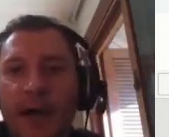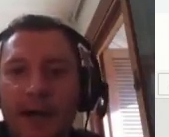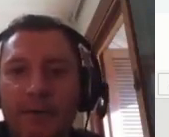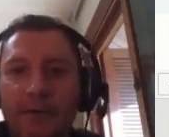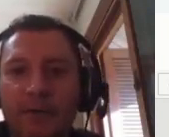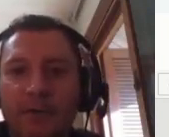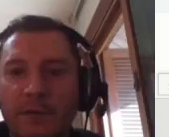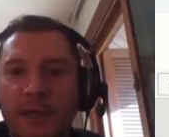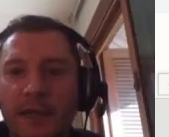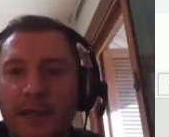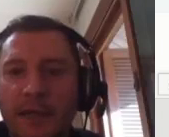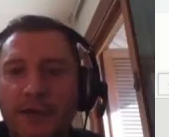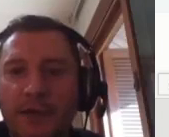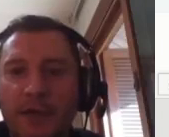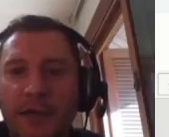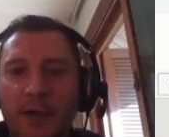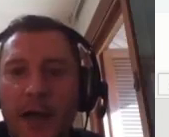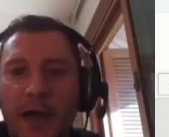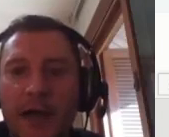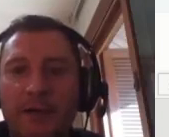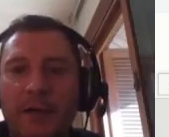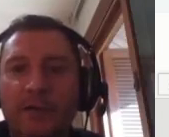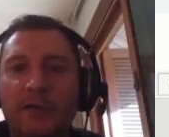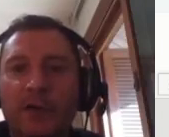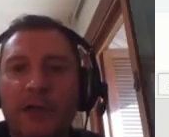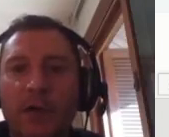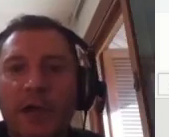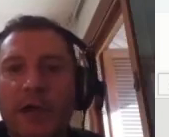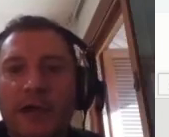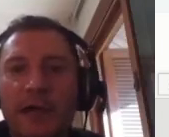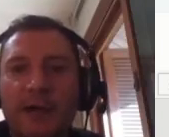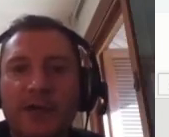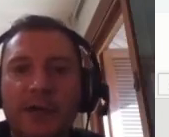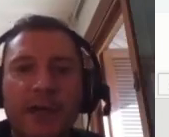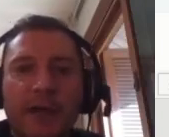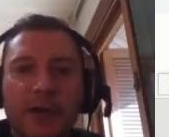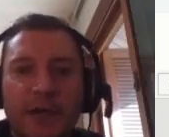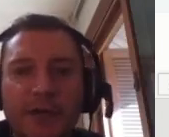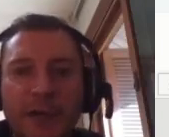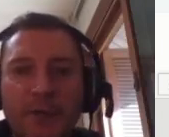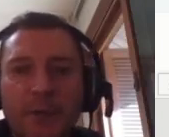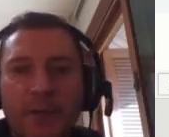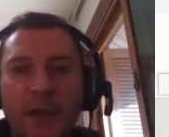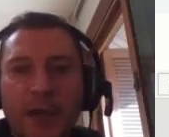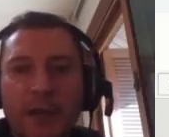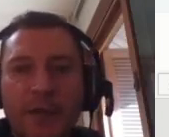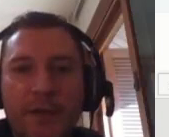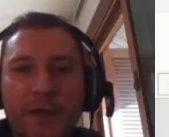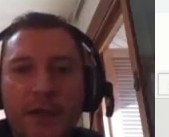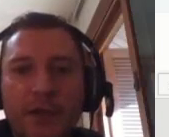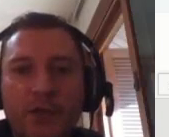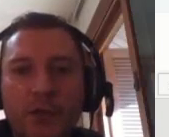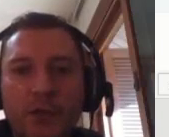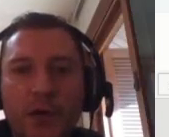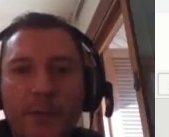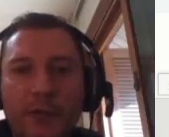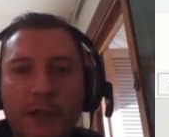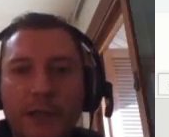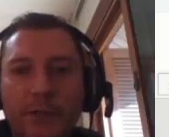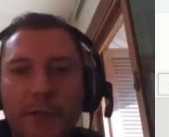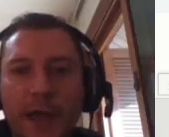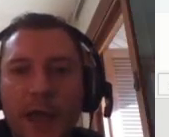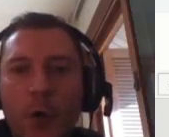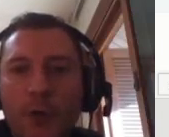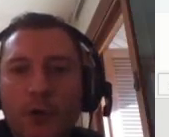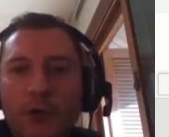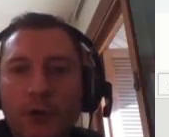a função lagrangiana, né? A funcional lagrangiana. Então aqui a gente tem definido o hamiltoniano,